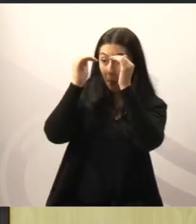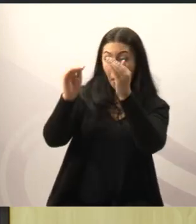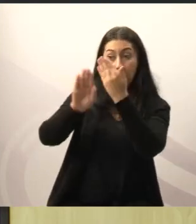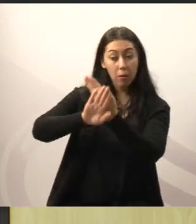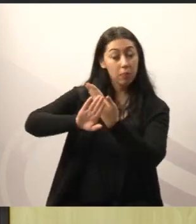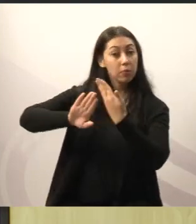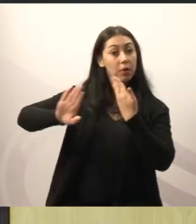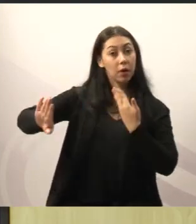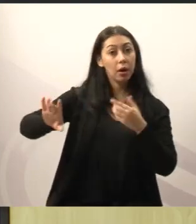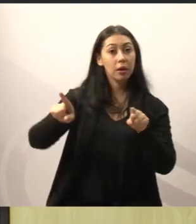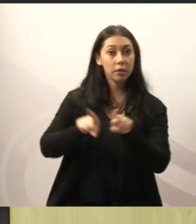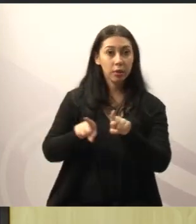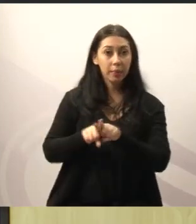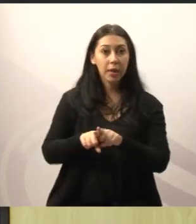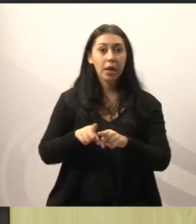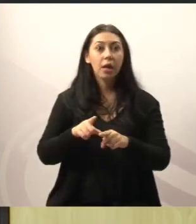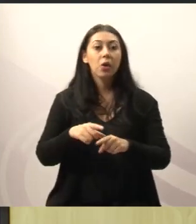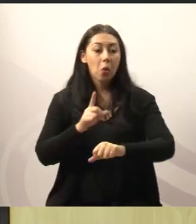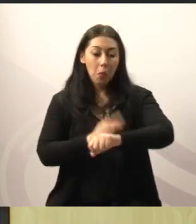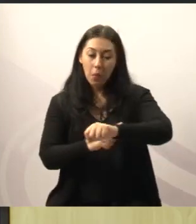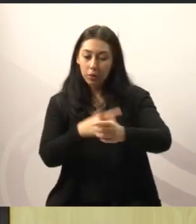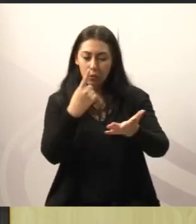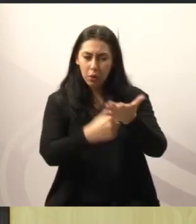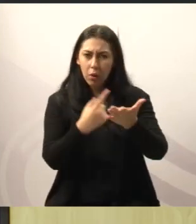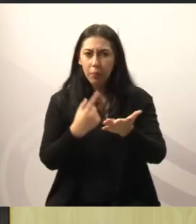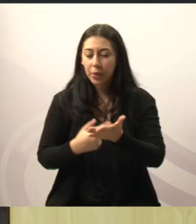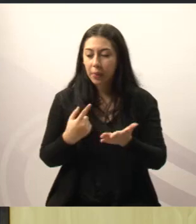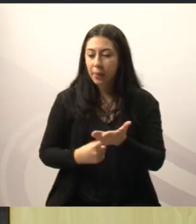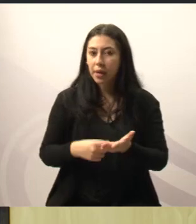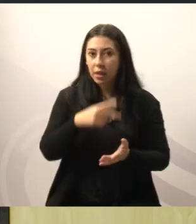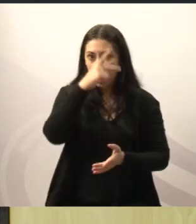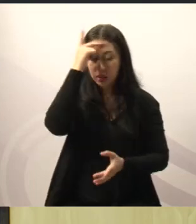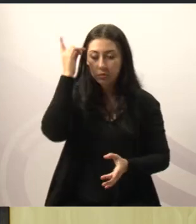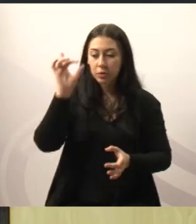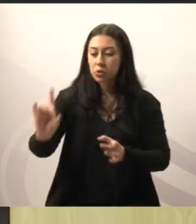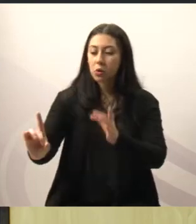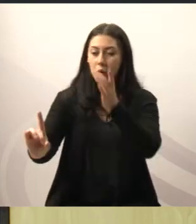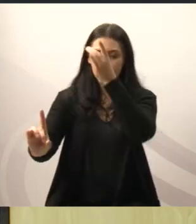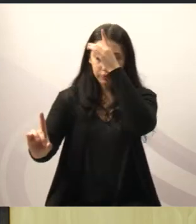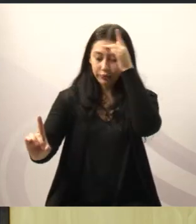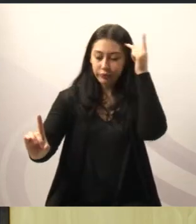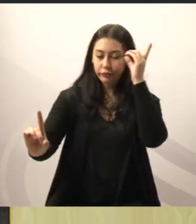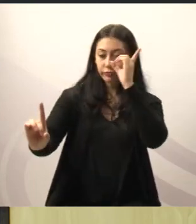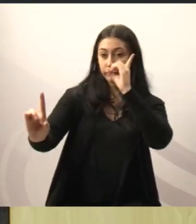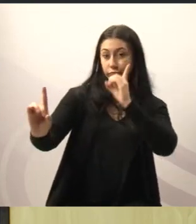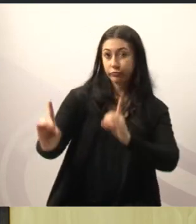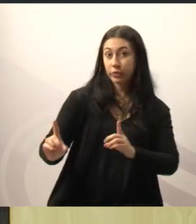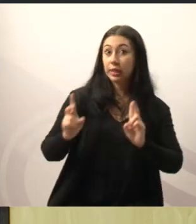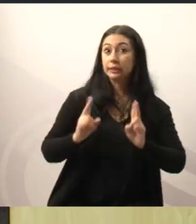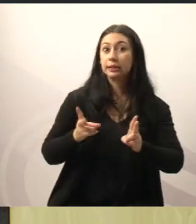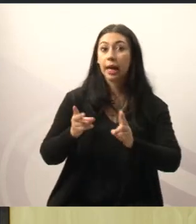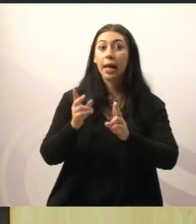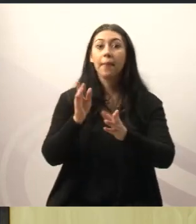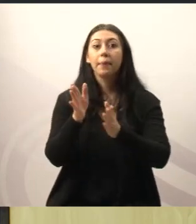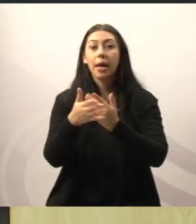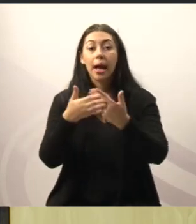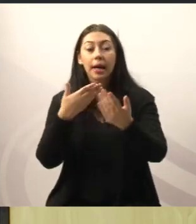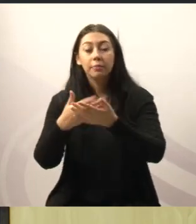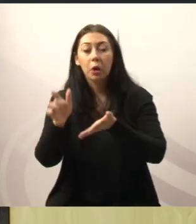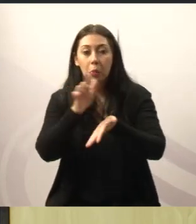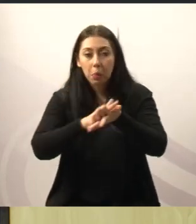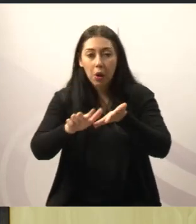priorização de atendimentos em horários agendados, mantendo distância entre as pessoas e com atenção especial à higienização e desinfecção de ambientes